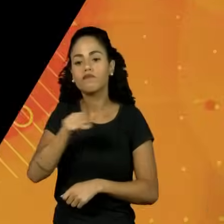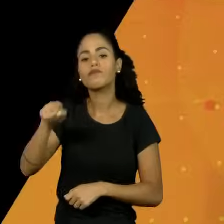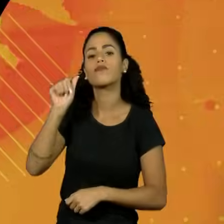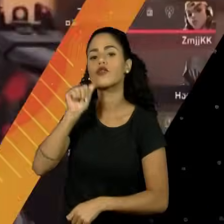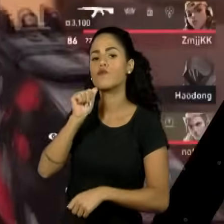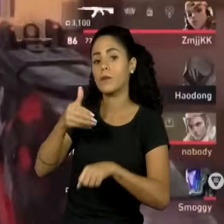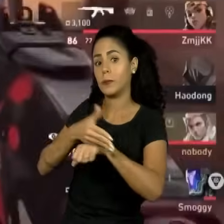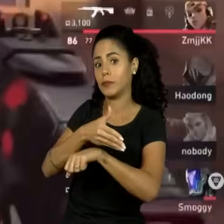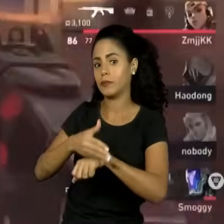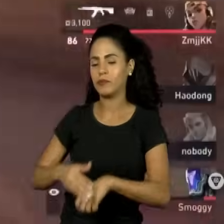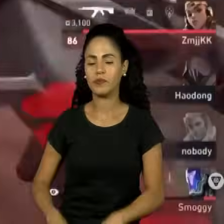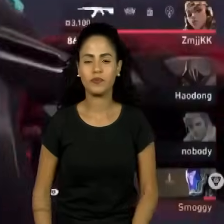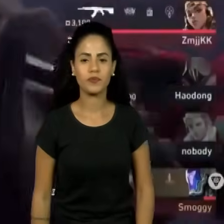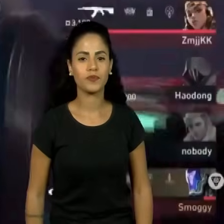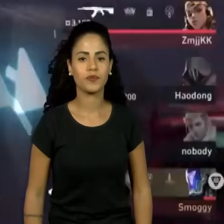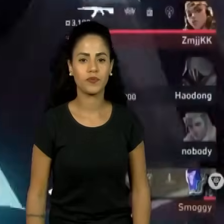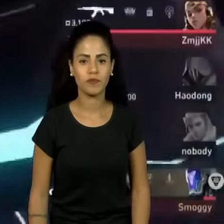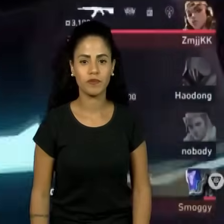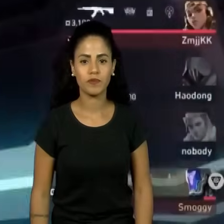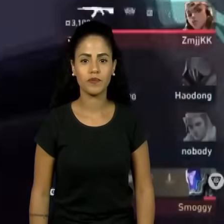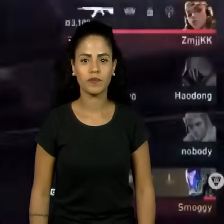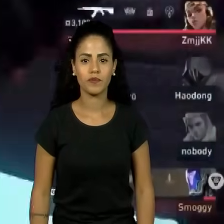mulheres.